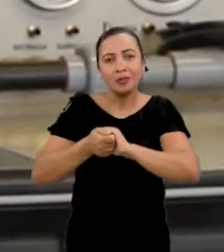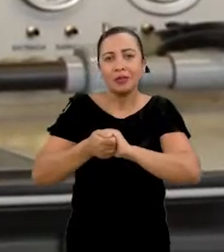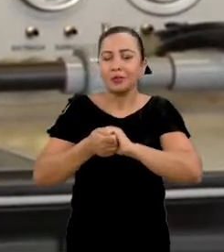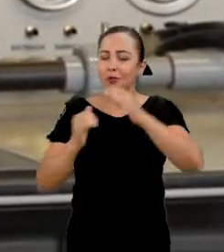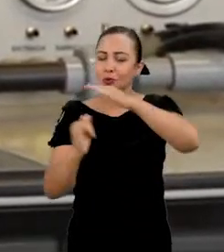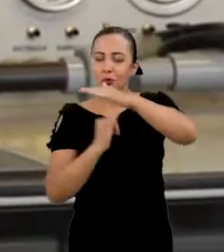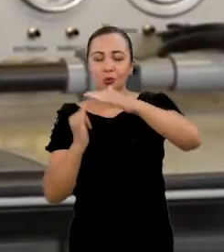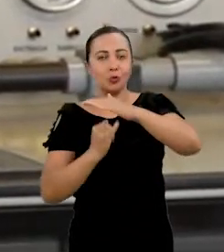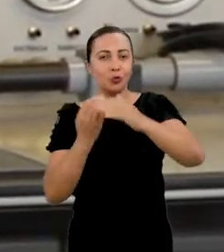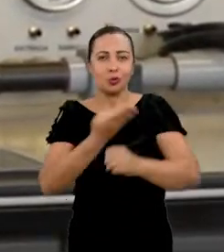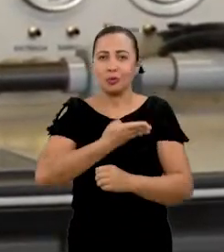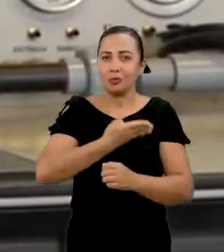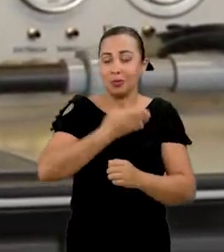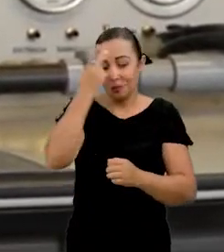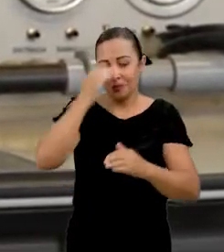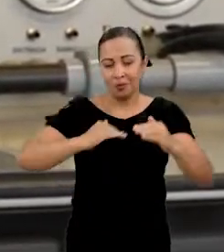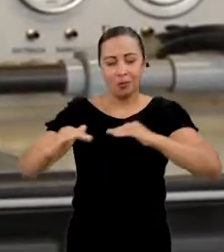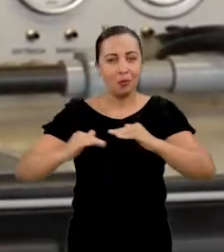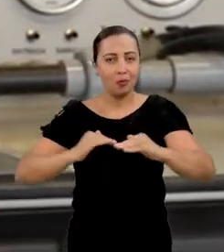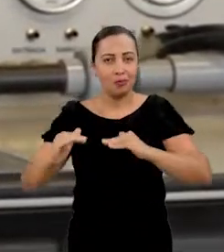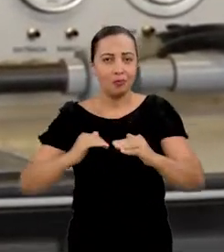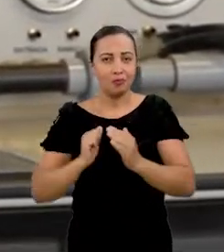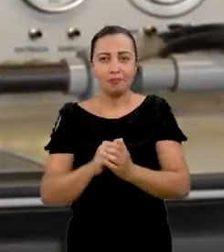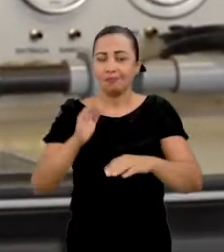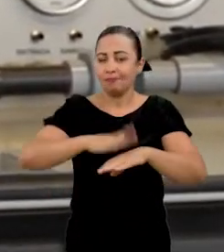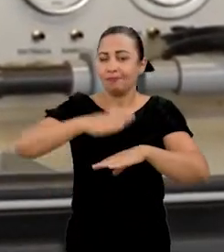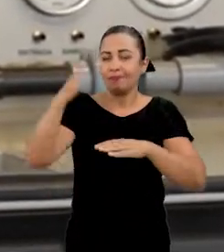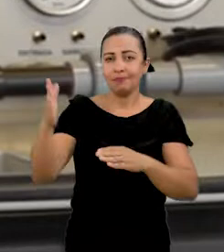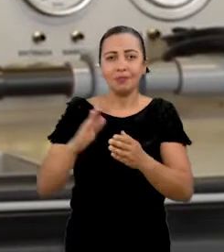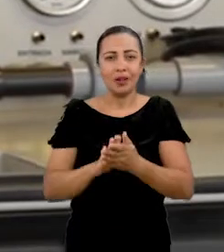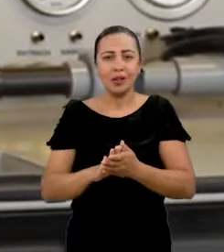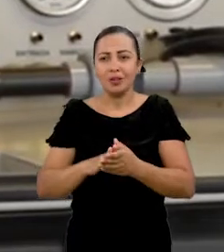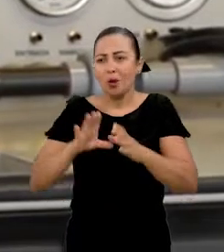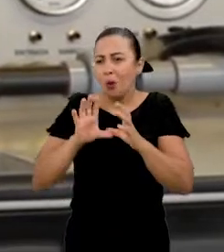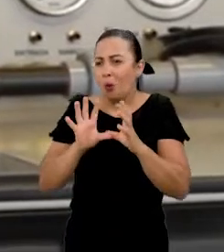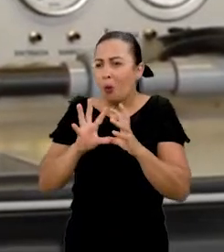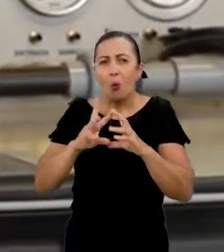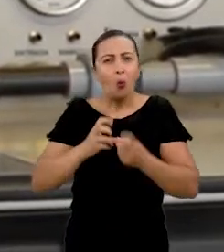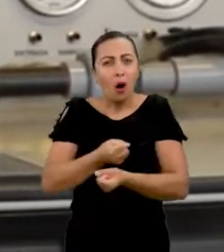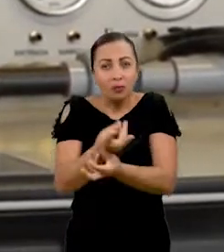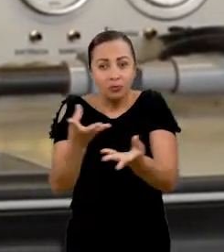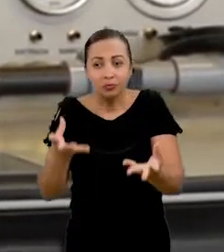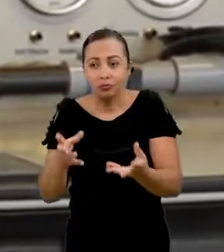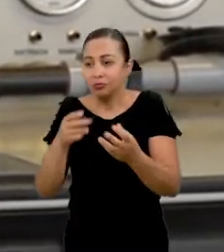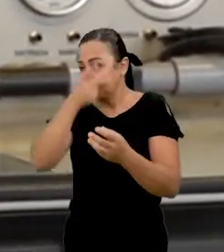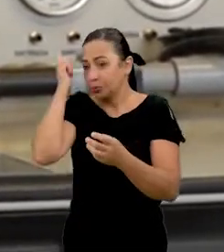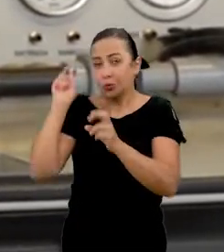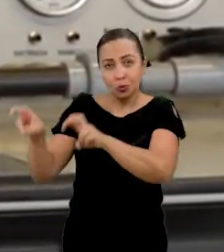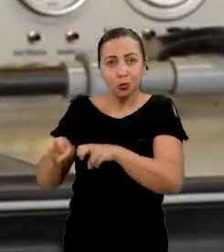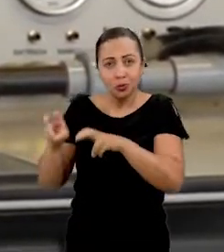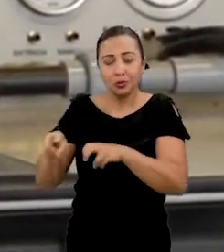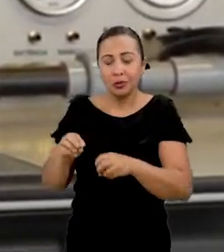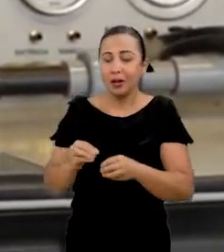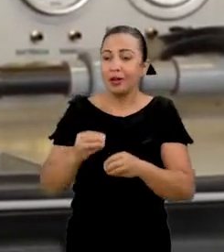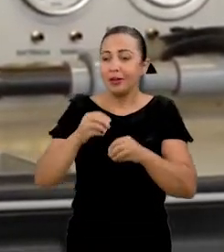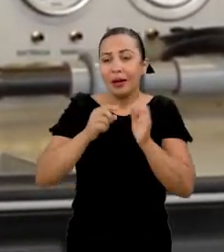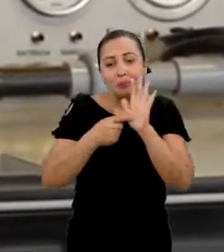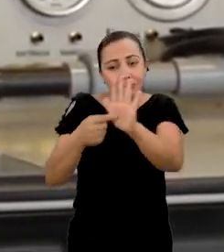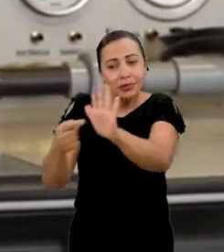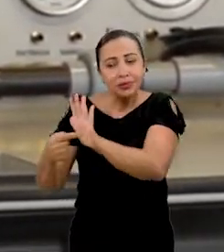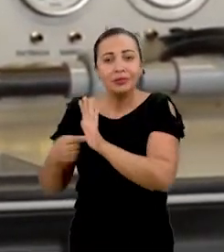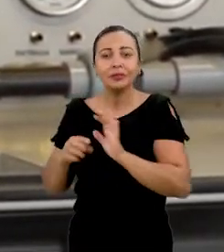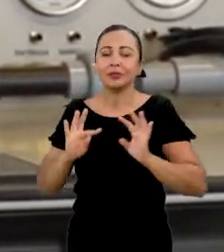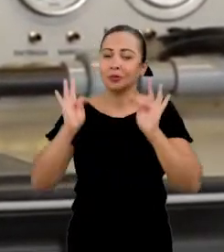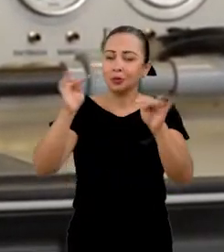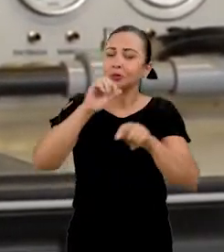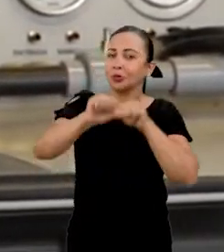parceiros, né, diversas instituições parceiras, para que a gente possa mobilizar aí a maior massa de agricultores possíveis e repassar essas